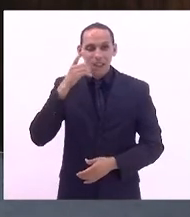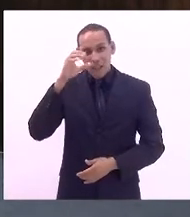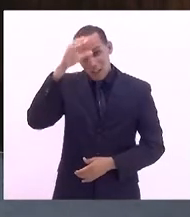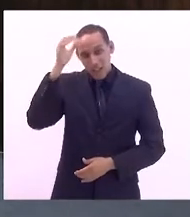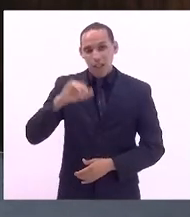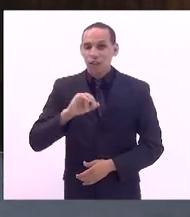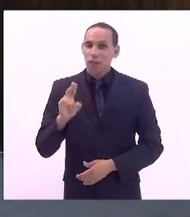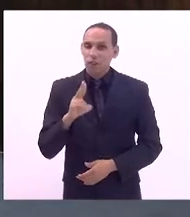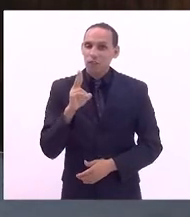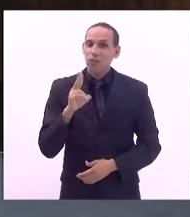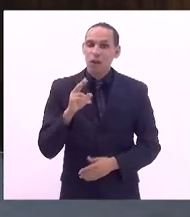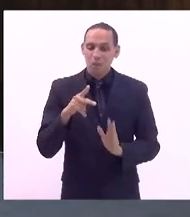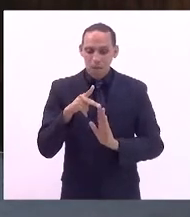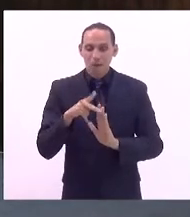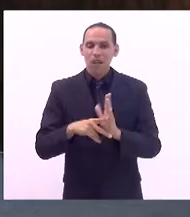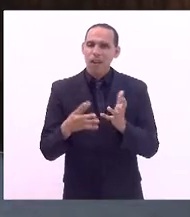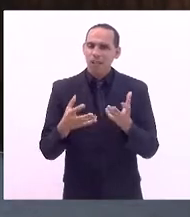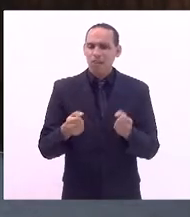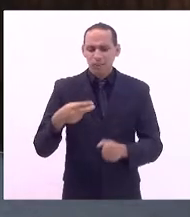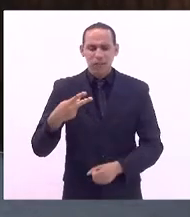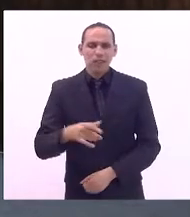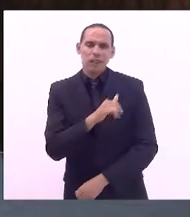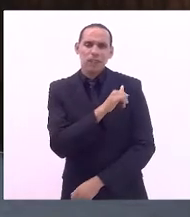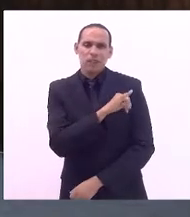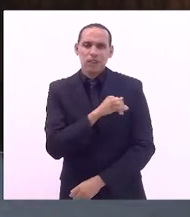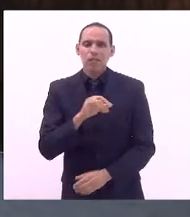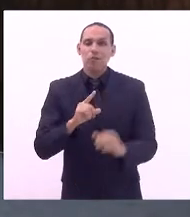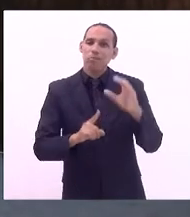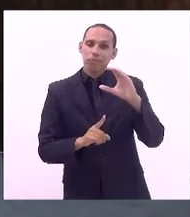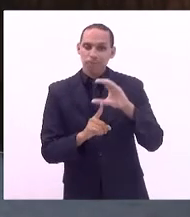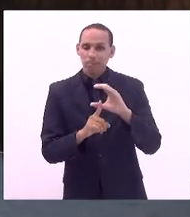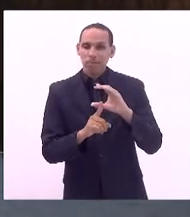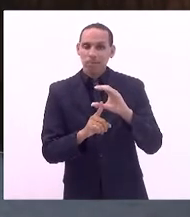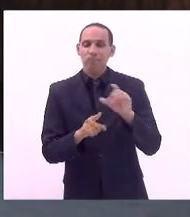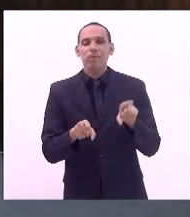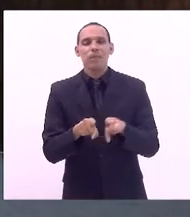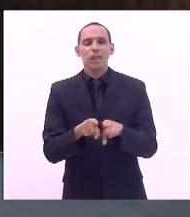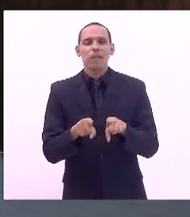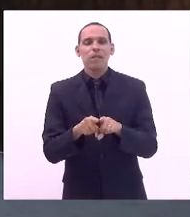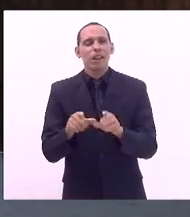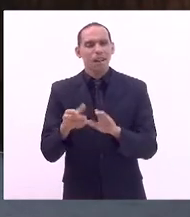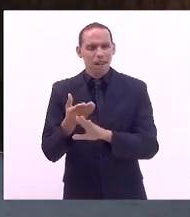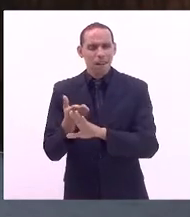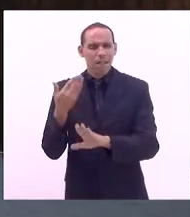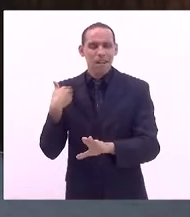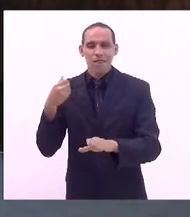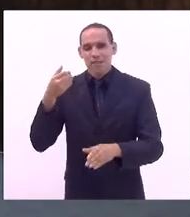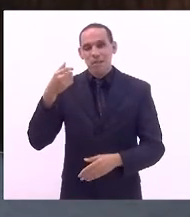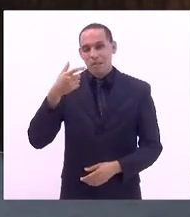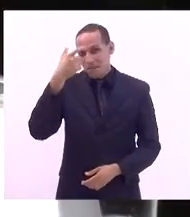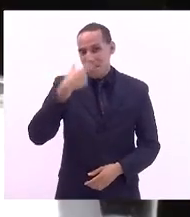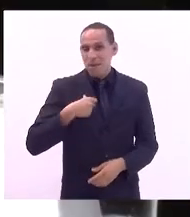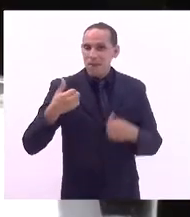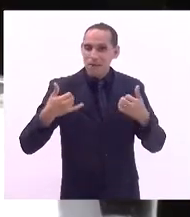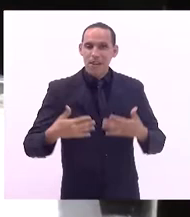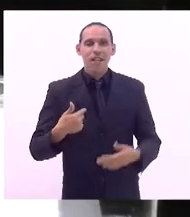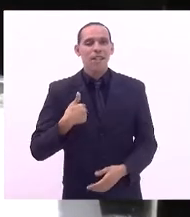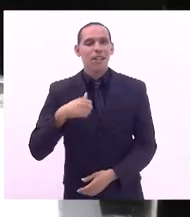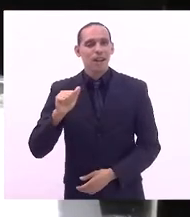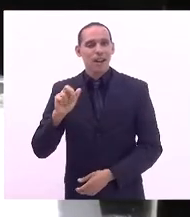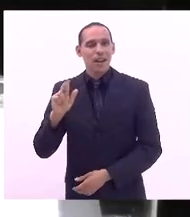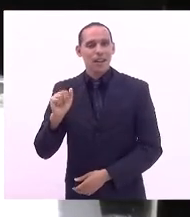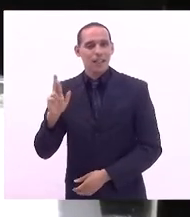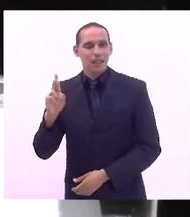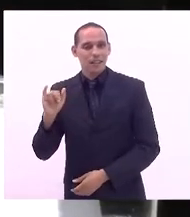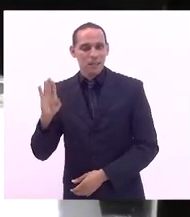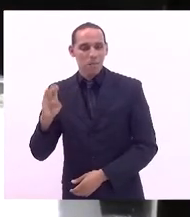abraçou o projeto da Capelania no estado do Rio de Janeiro e também antes disso permita-me apresentar seu cabelo Araribóia